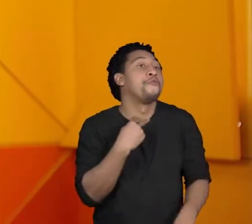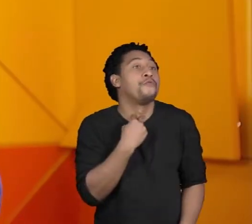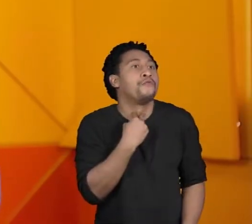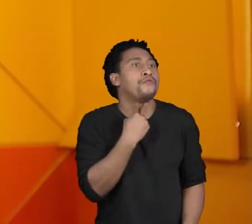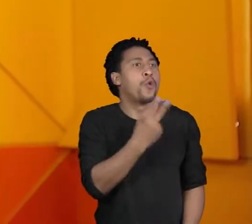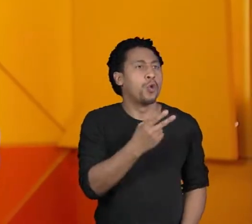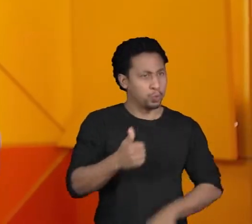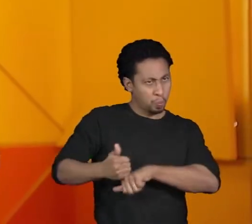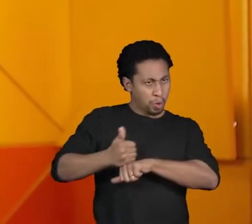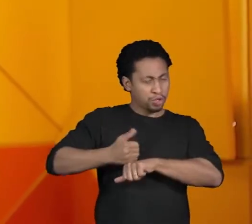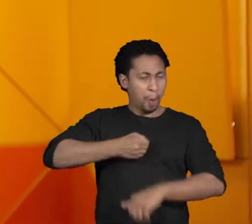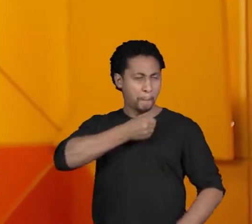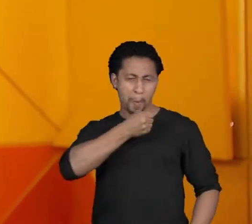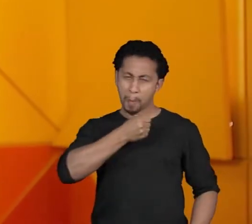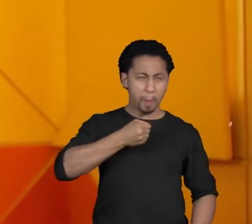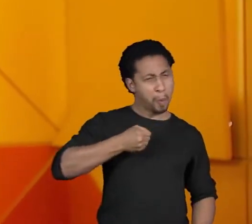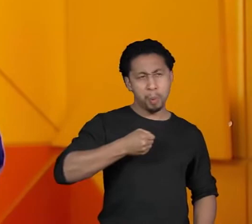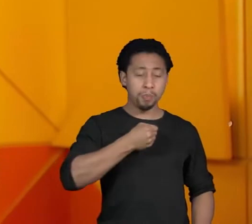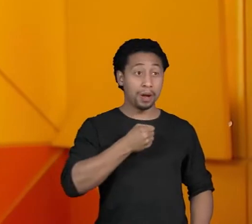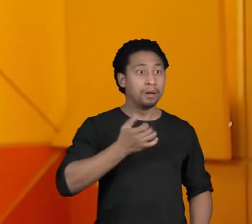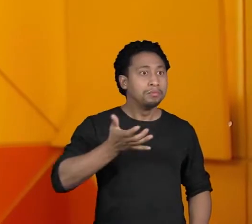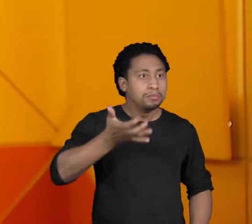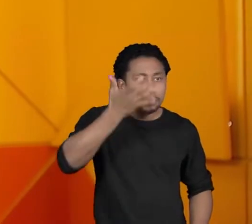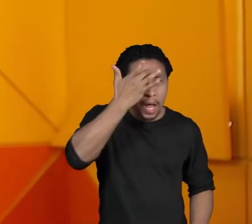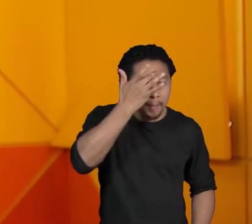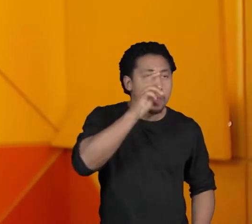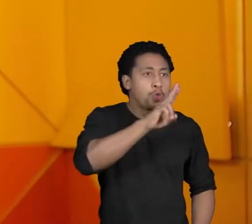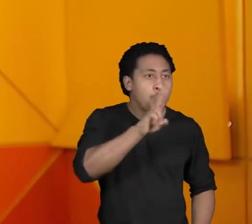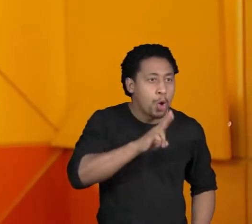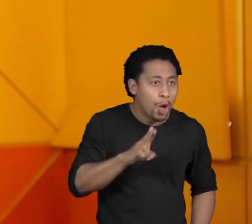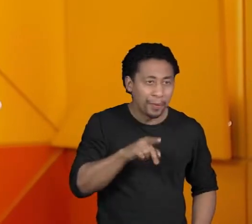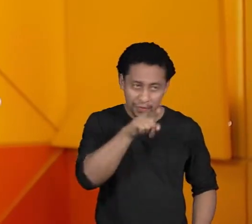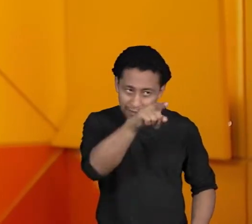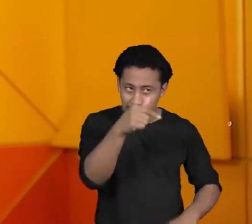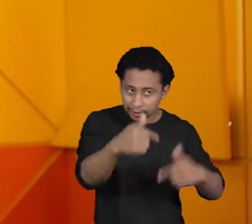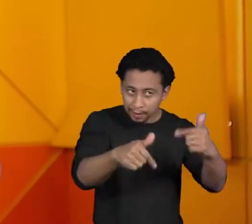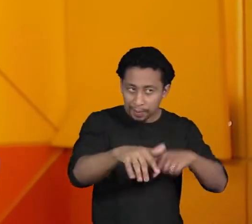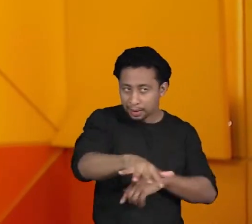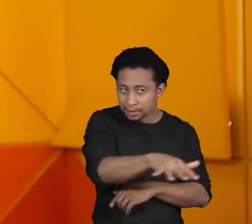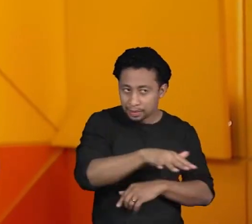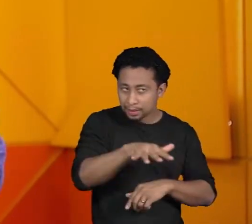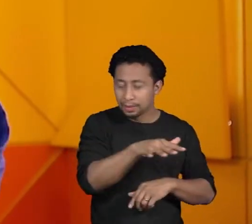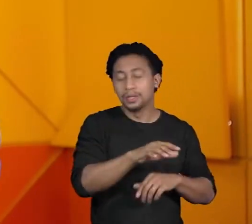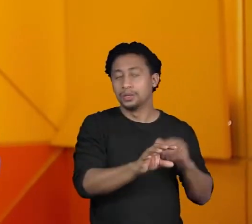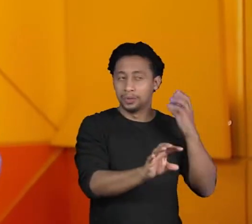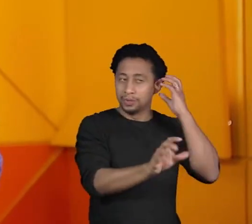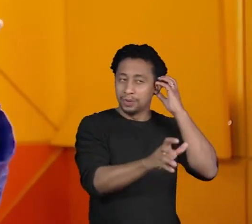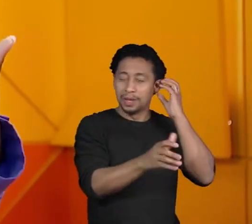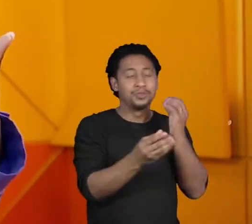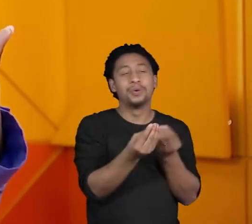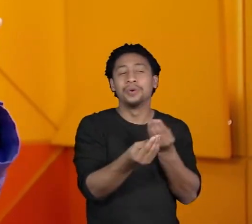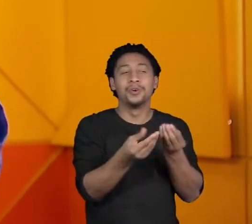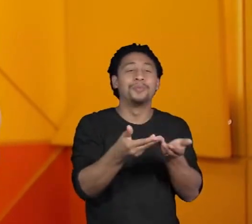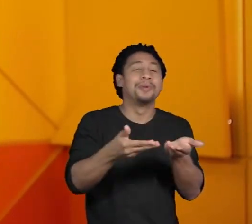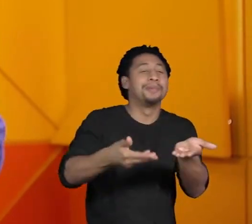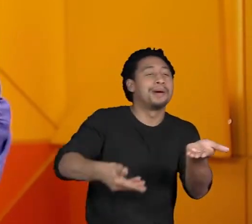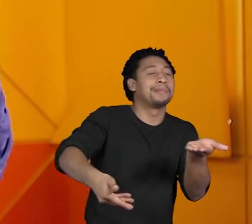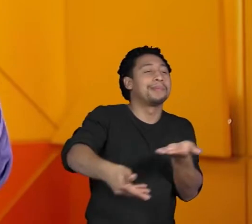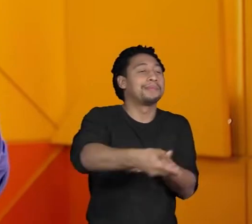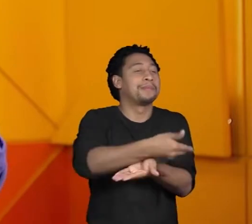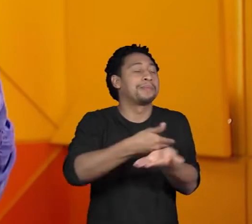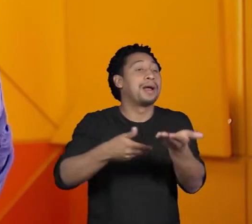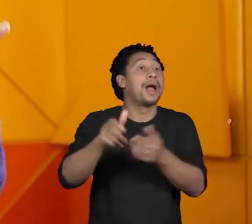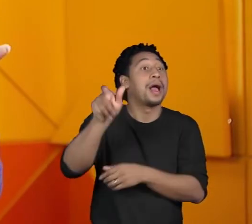Helena, a gente foi vendo aqui ao longo do programa que tem alguns bordões, algumas músicas que a gente ouvia ali no rádio que ficava,